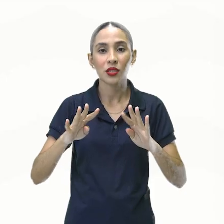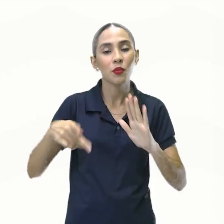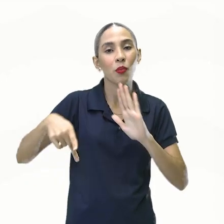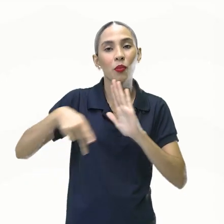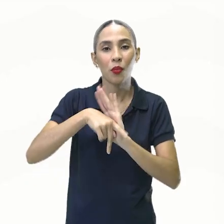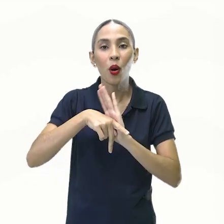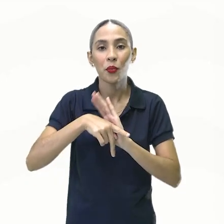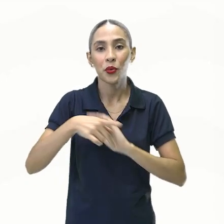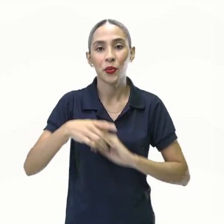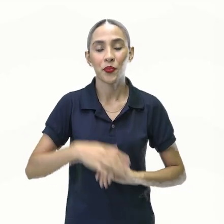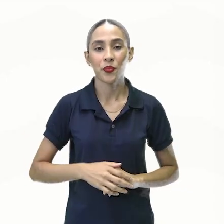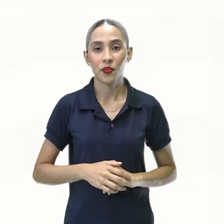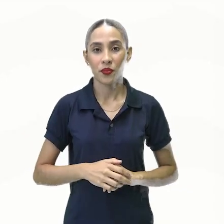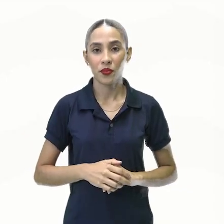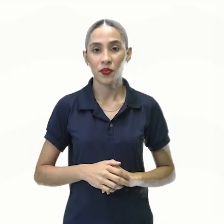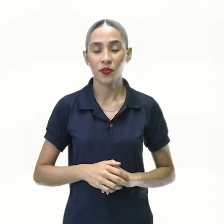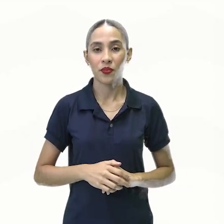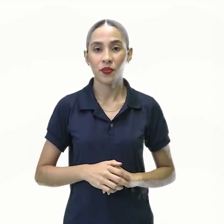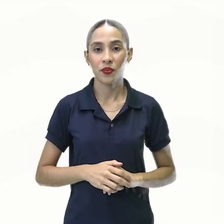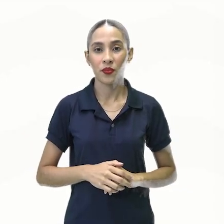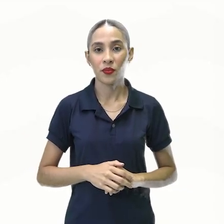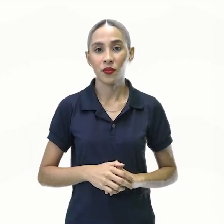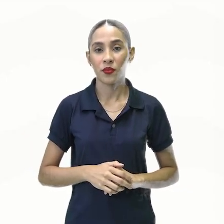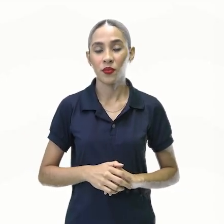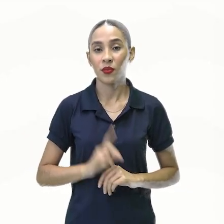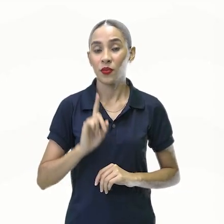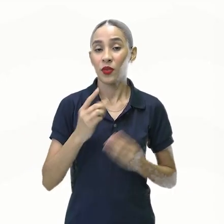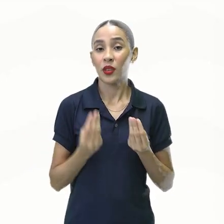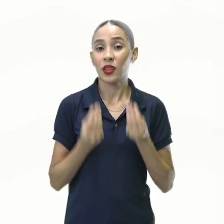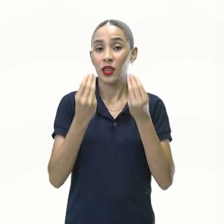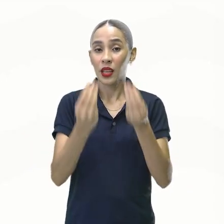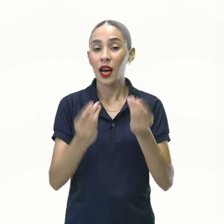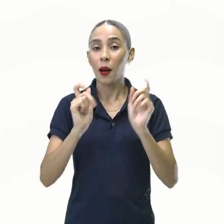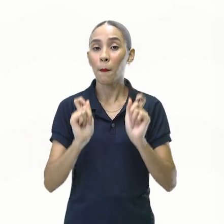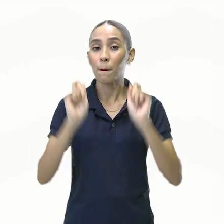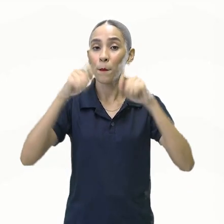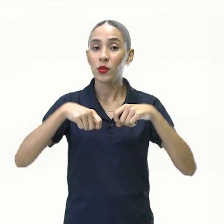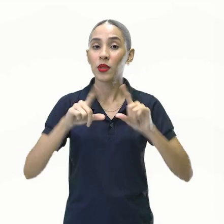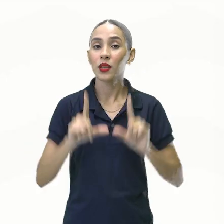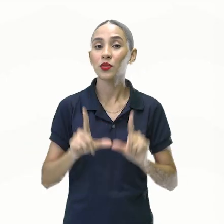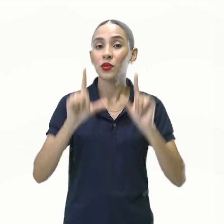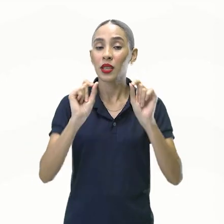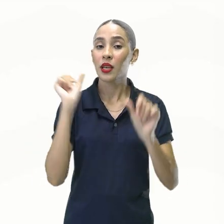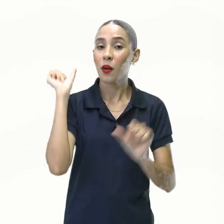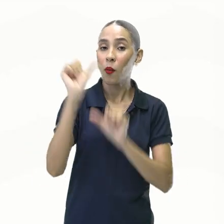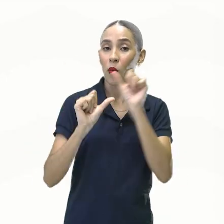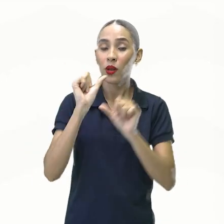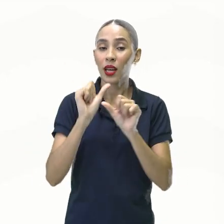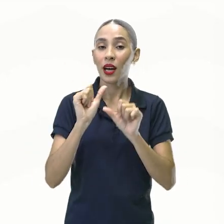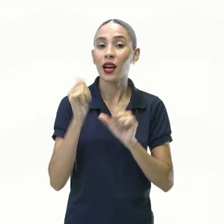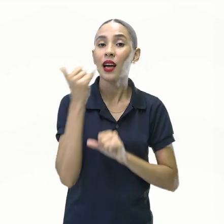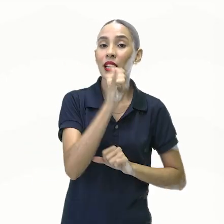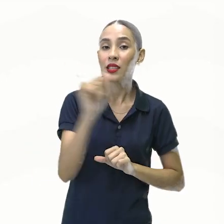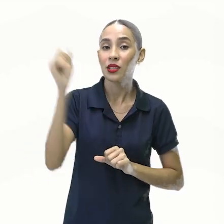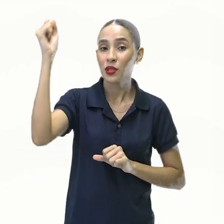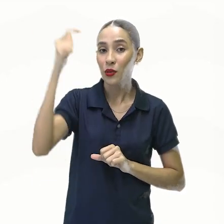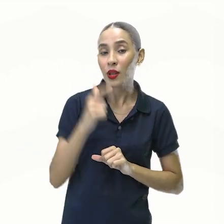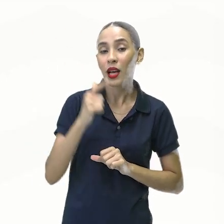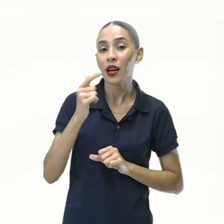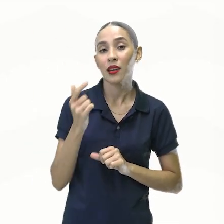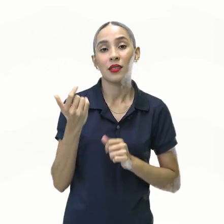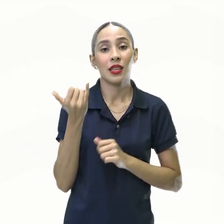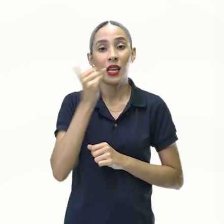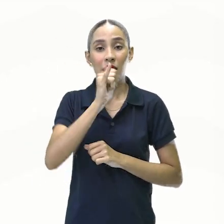físicos que nos dão a possibilidade de transformar a energia solar em